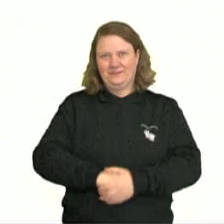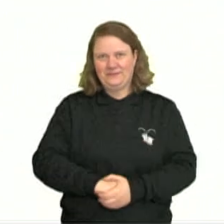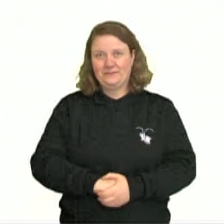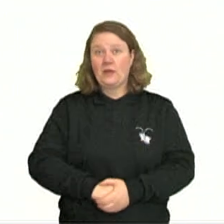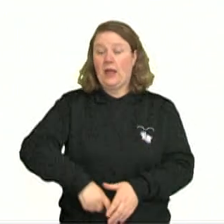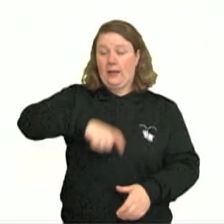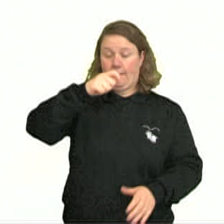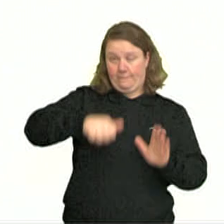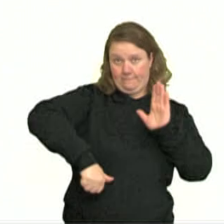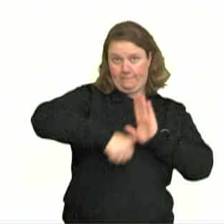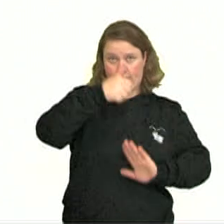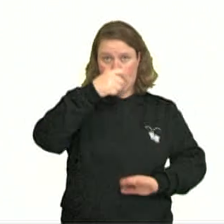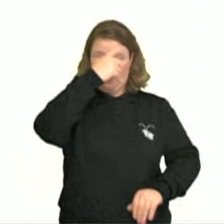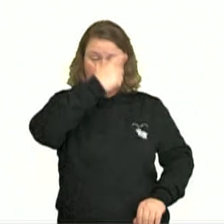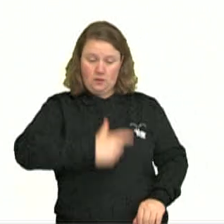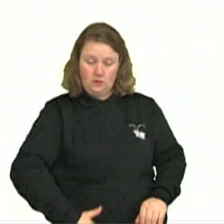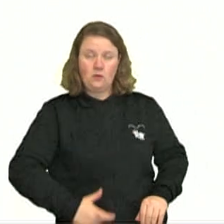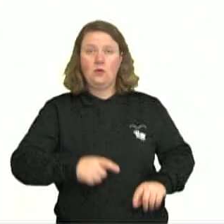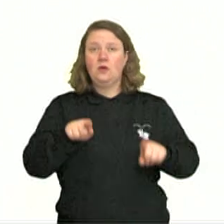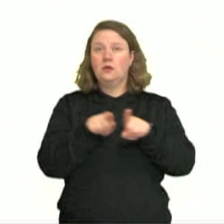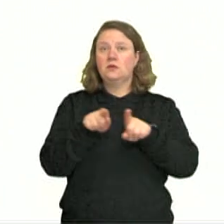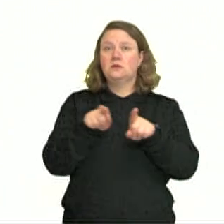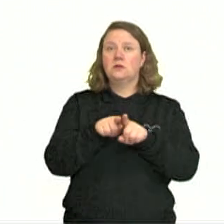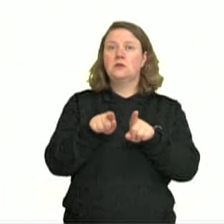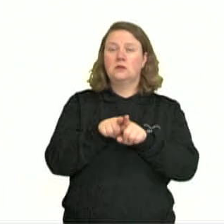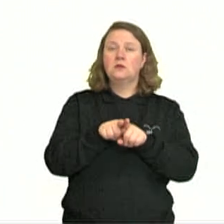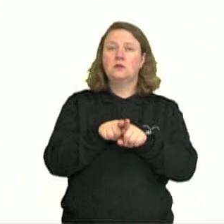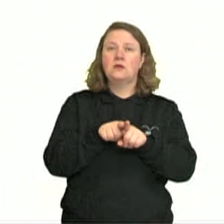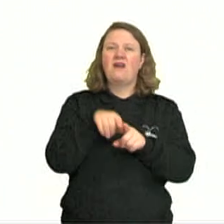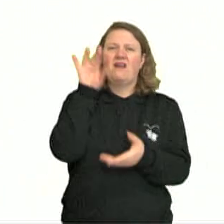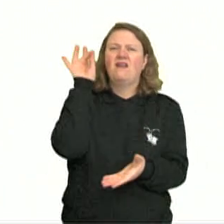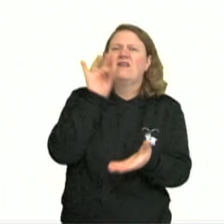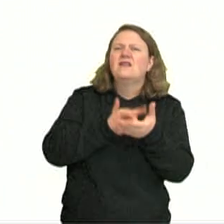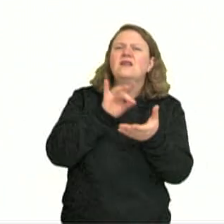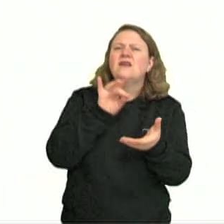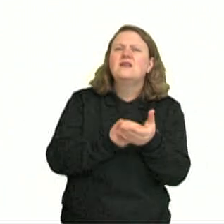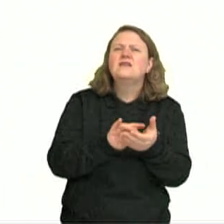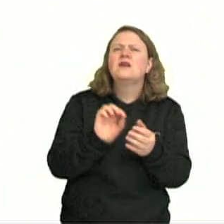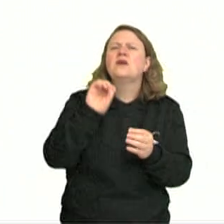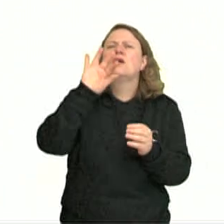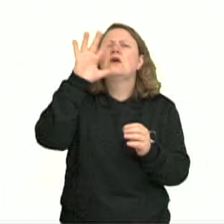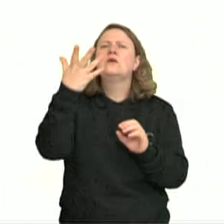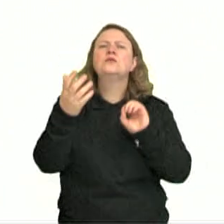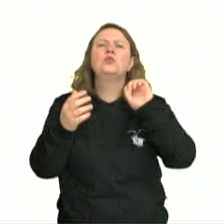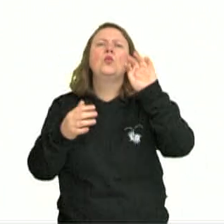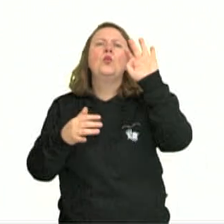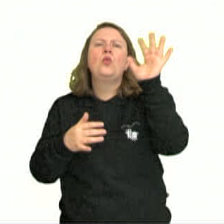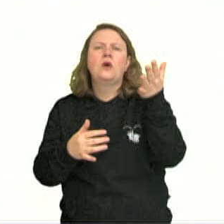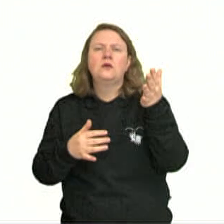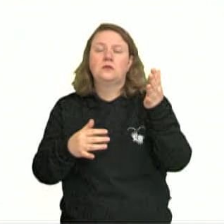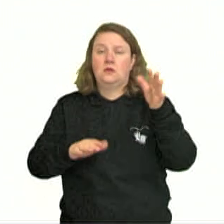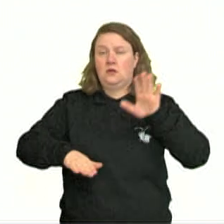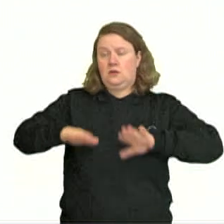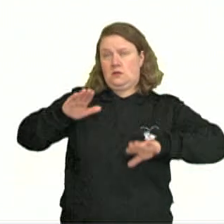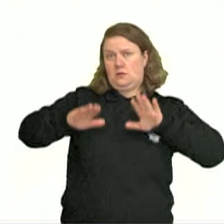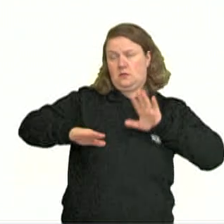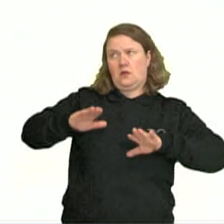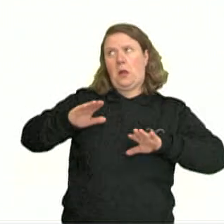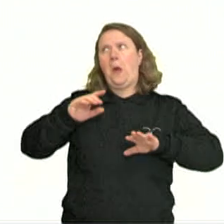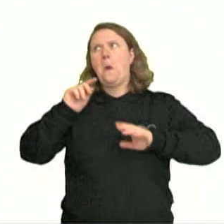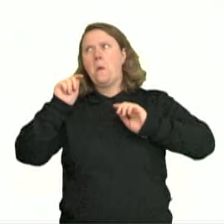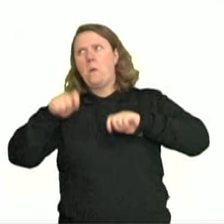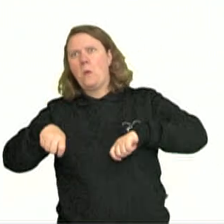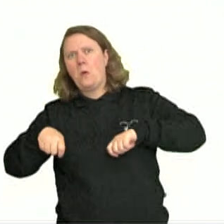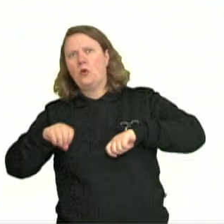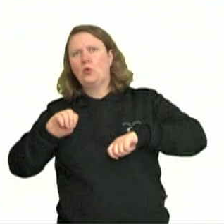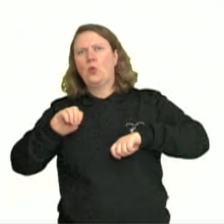pessoa na autobiografia e a questão da credibilidade dos fatos, né? Que é sempre contestável, inclusive